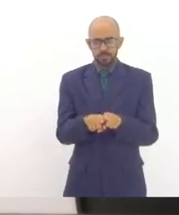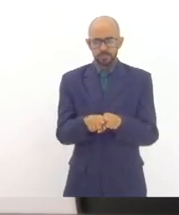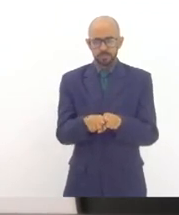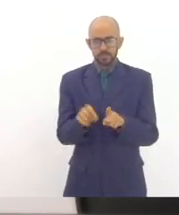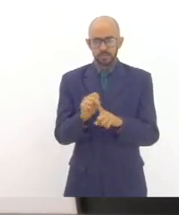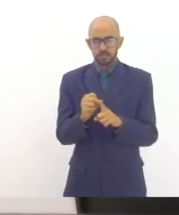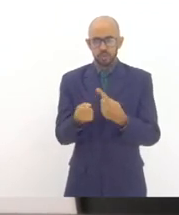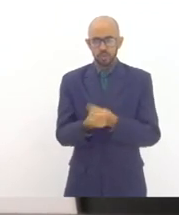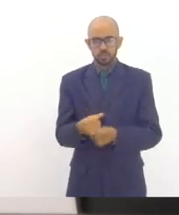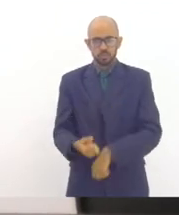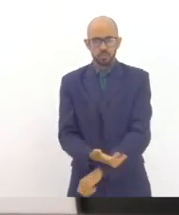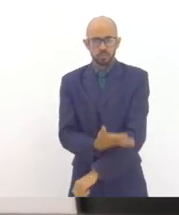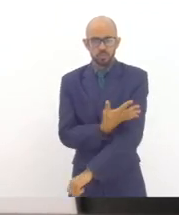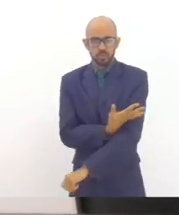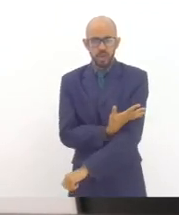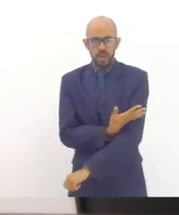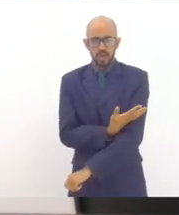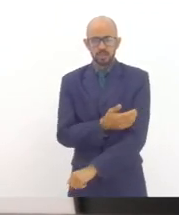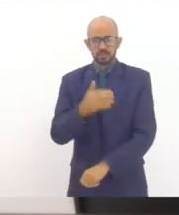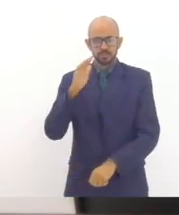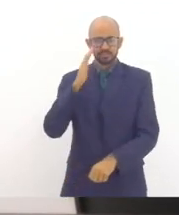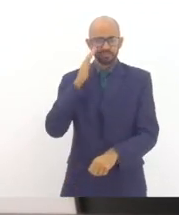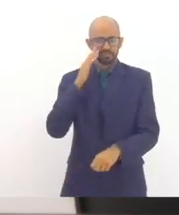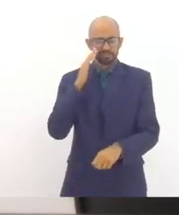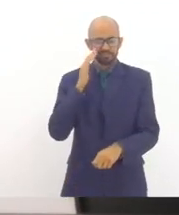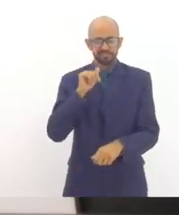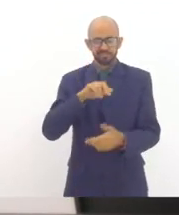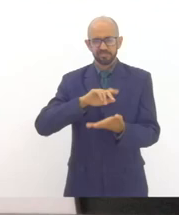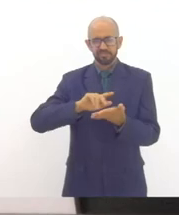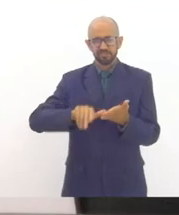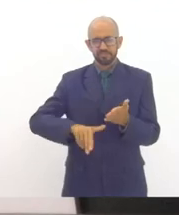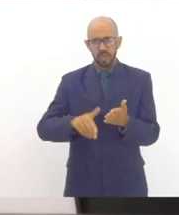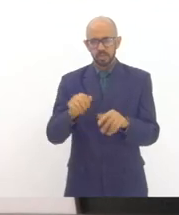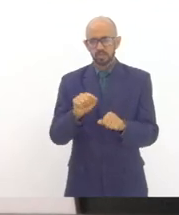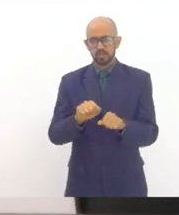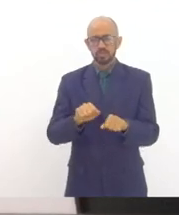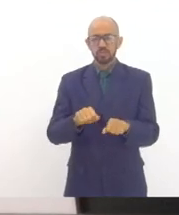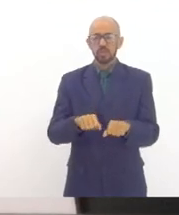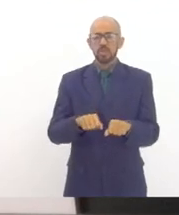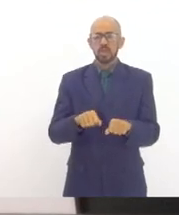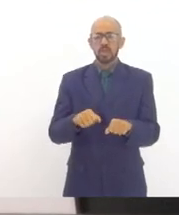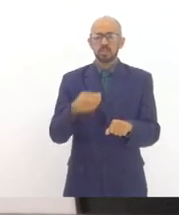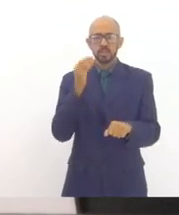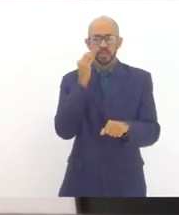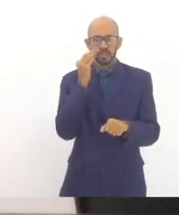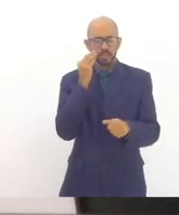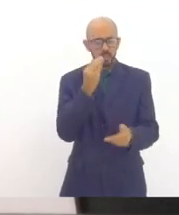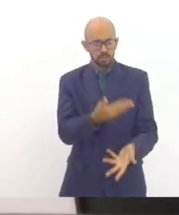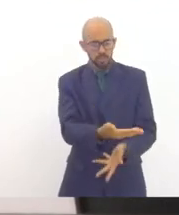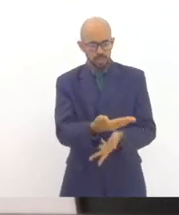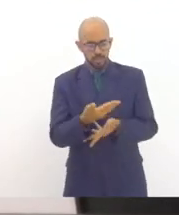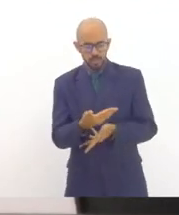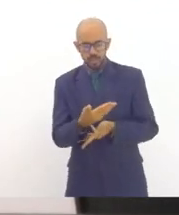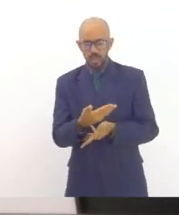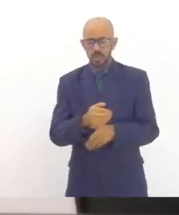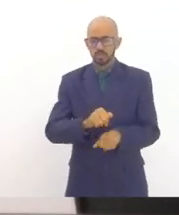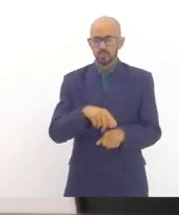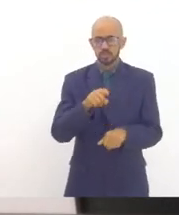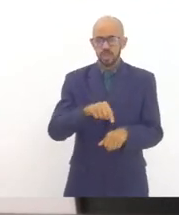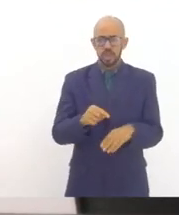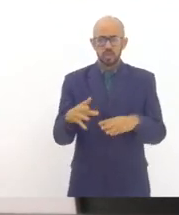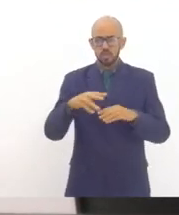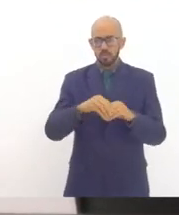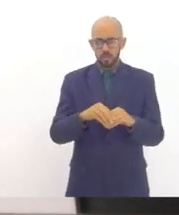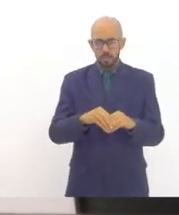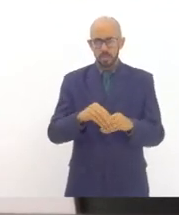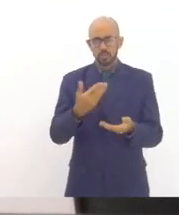socioemocionais como cognitivos, em todos os sentidos. Então, estamos procurando atendê-los também dessa forma, né, com reforço